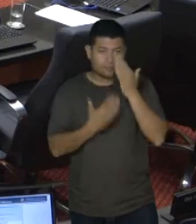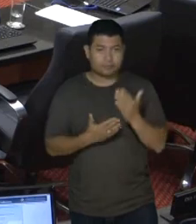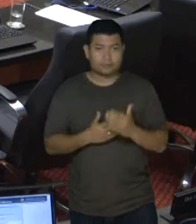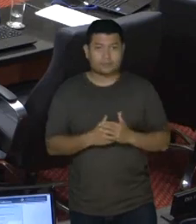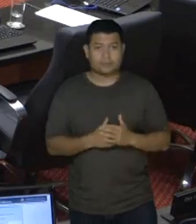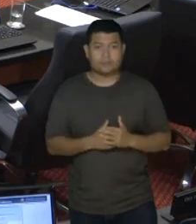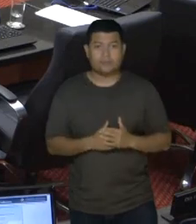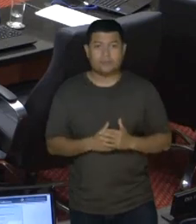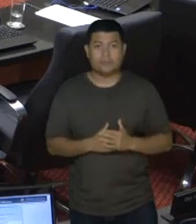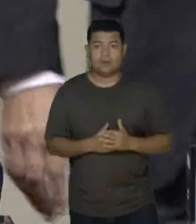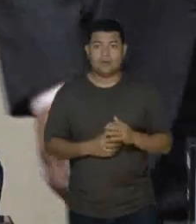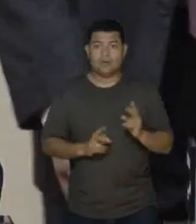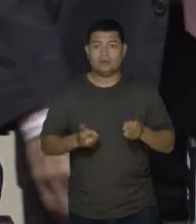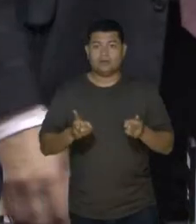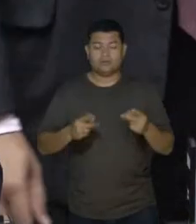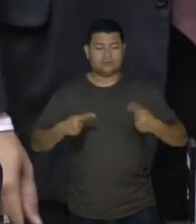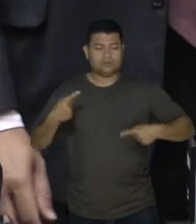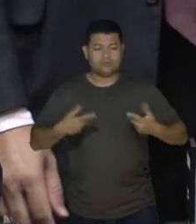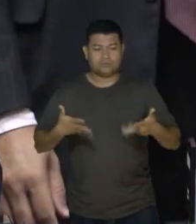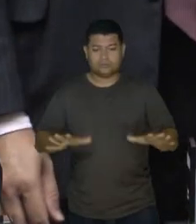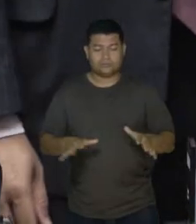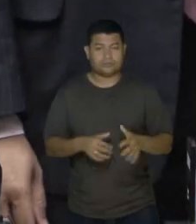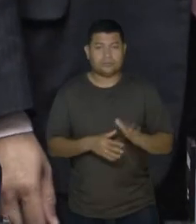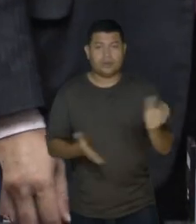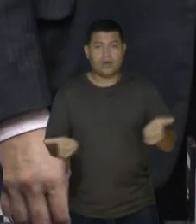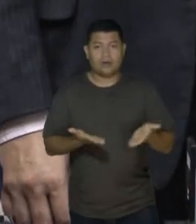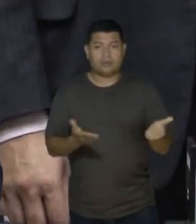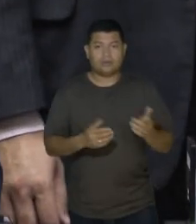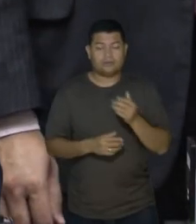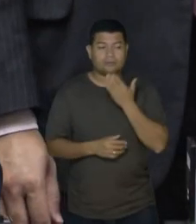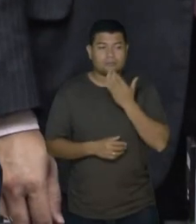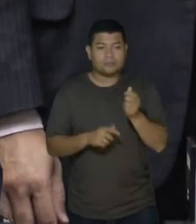Não havendo mais oradores inscritos, peço a abertura do painel.